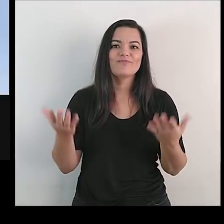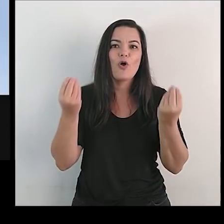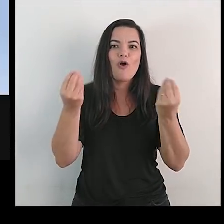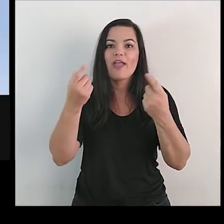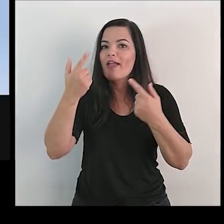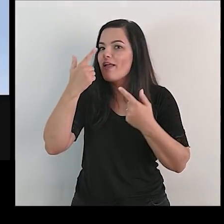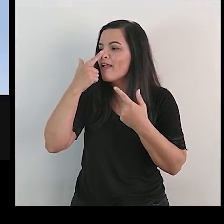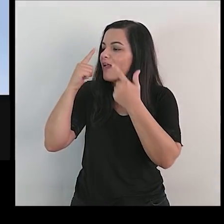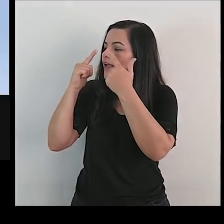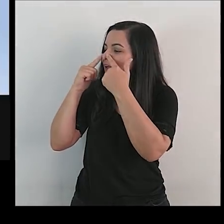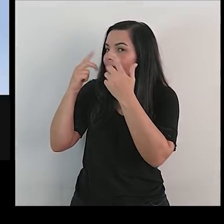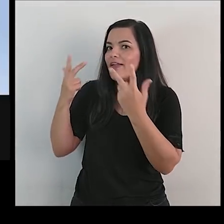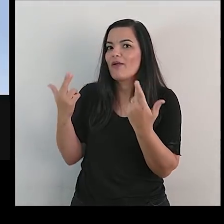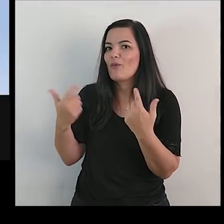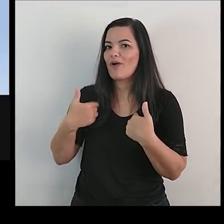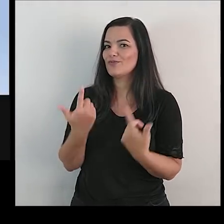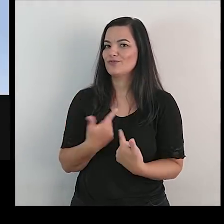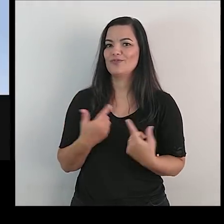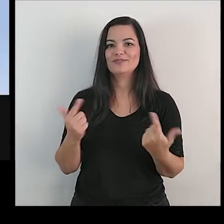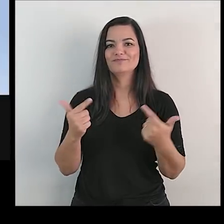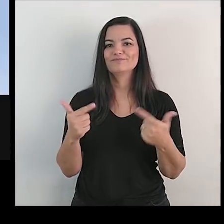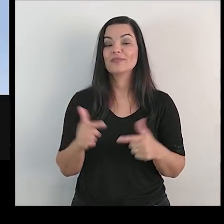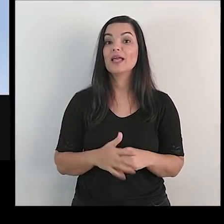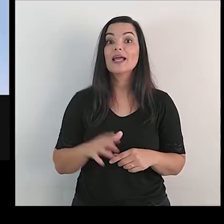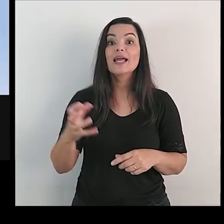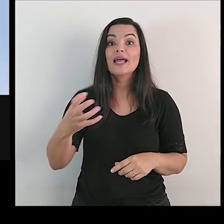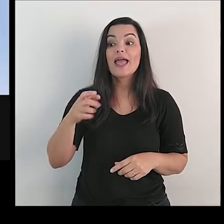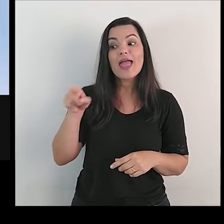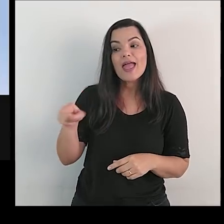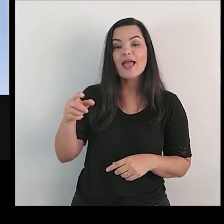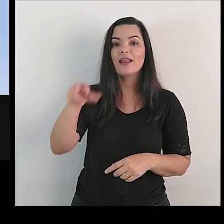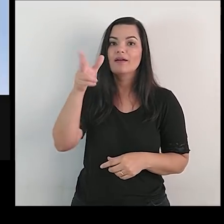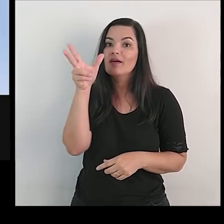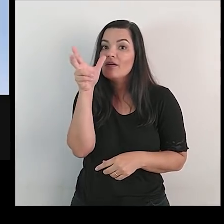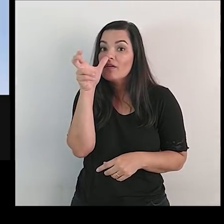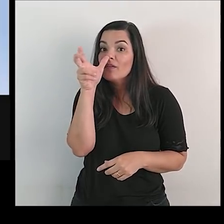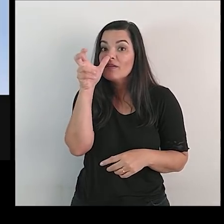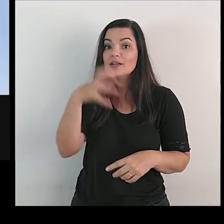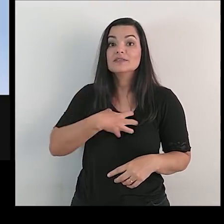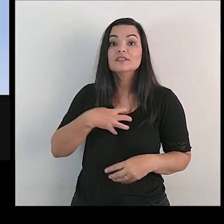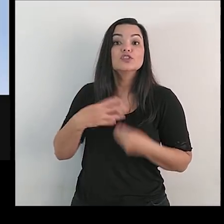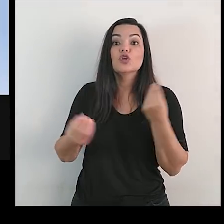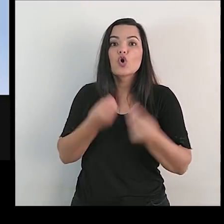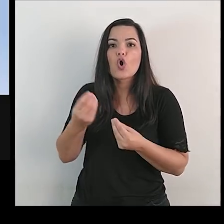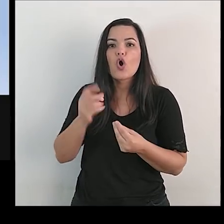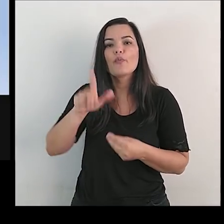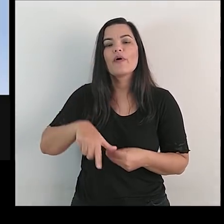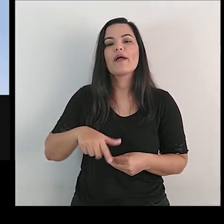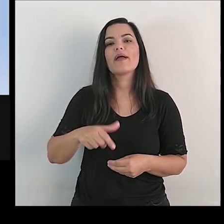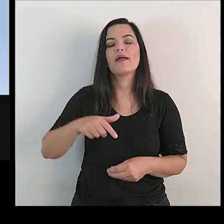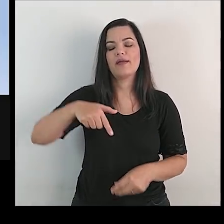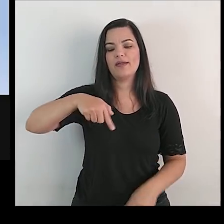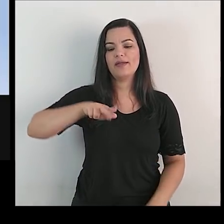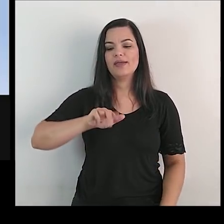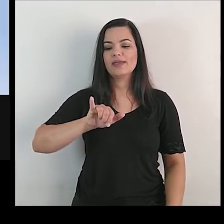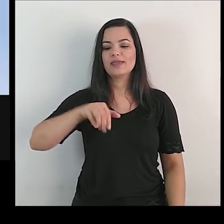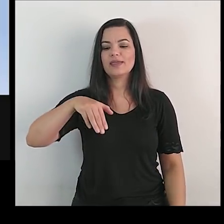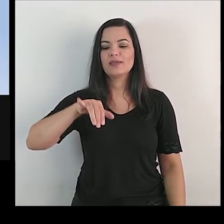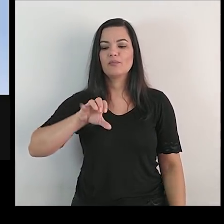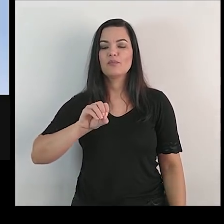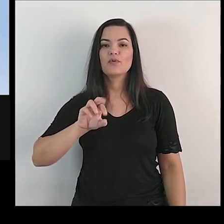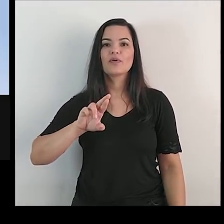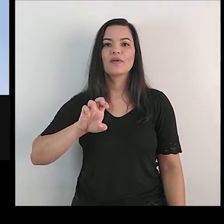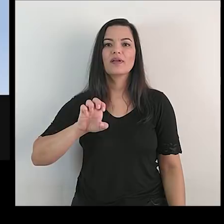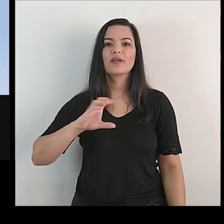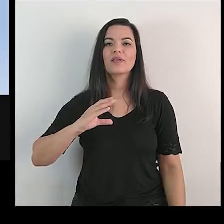uma estrutura formada para sentir esse olfato. O olfato que elas têm é por quimiorreceptores, né?